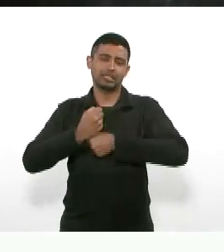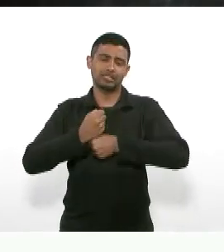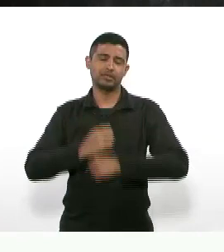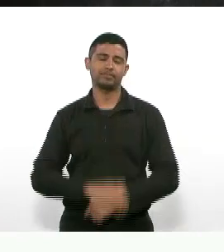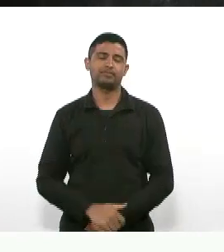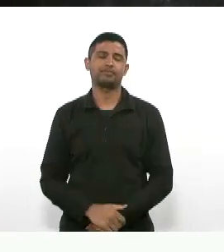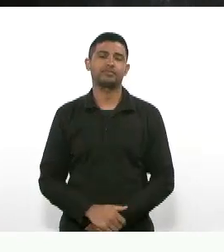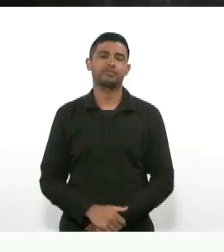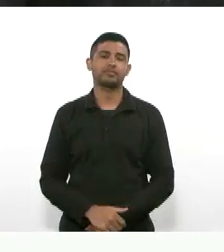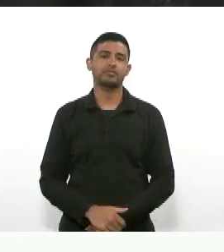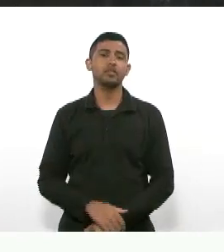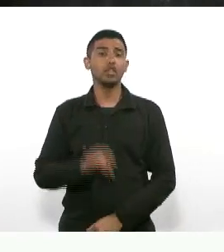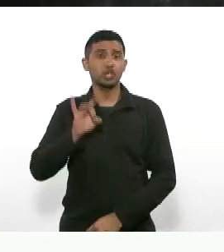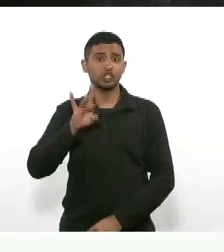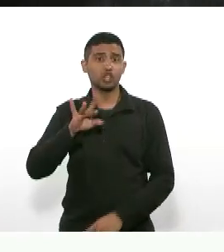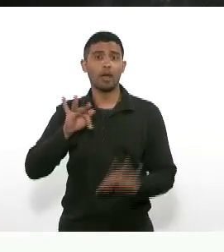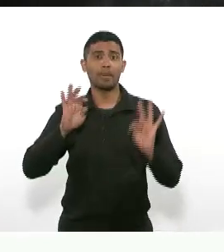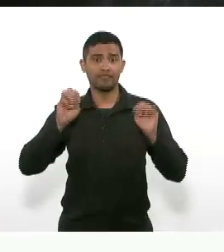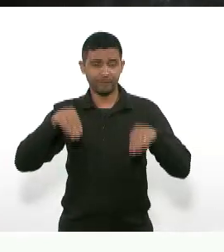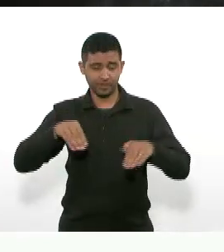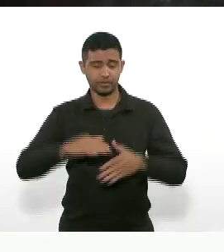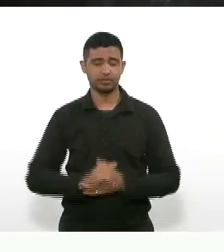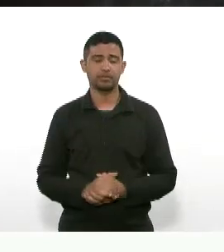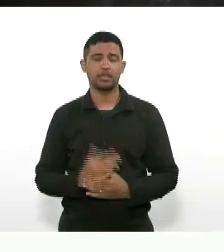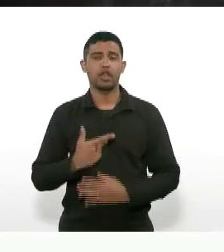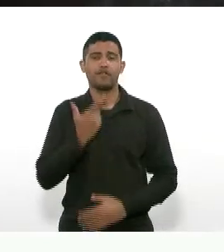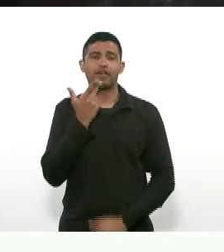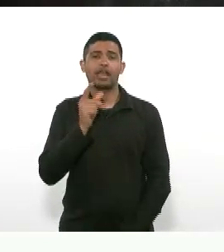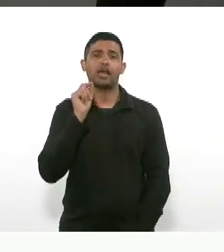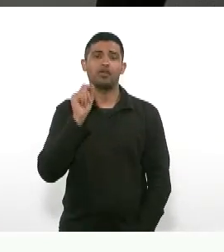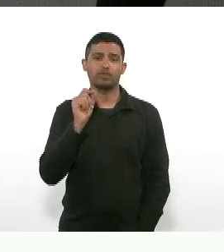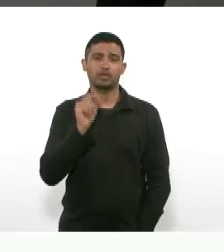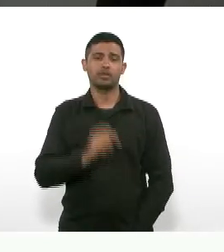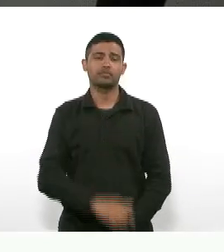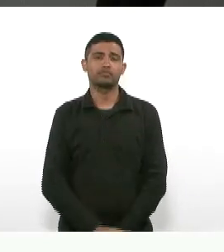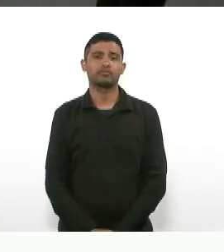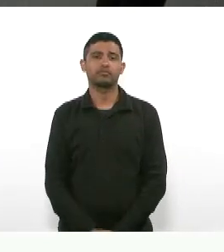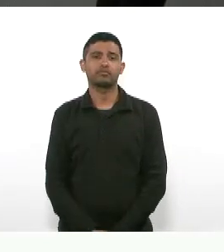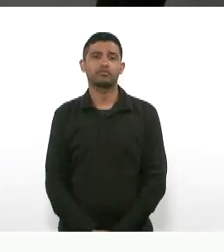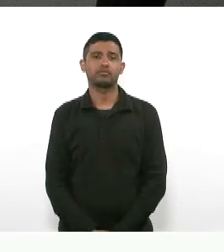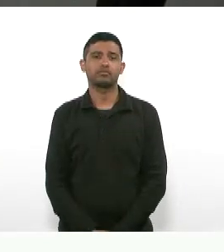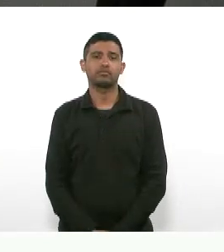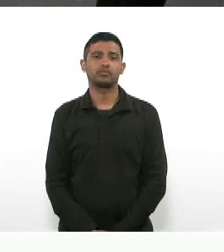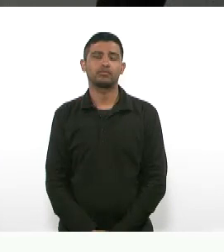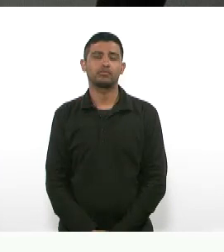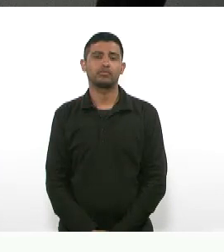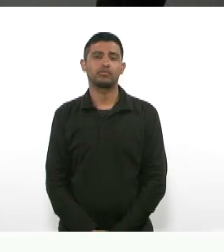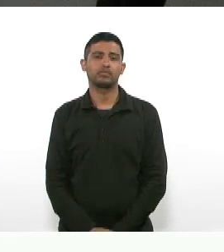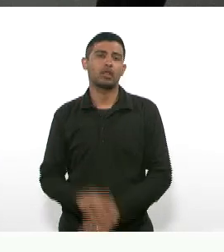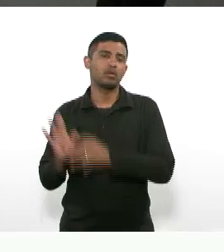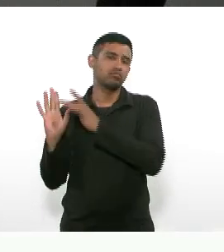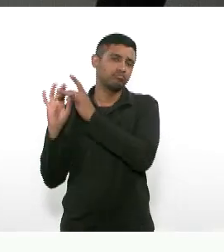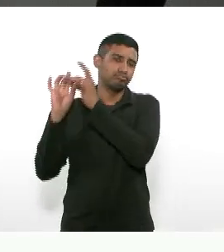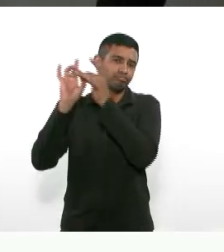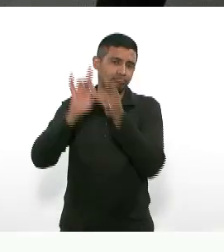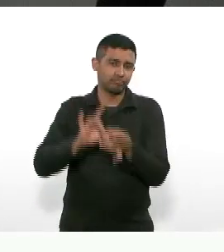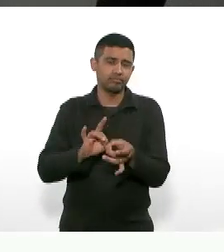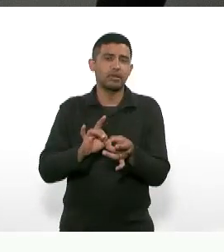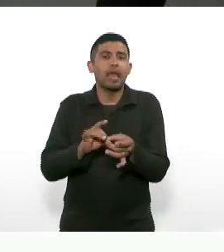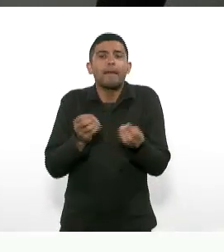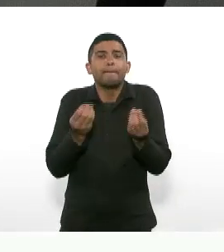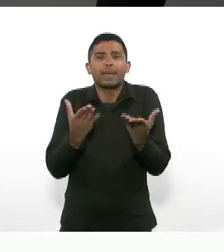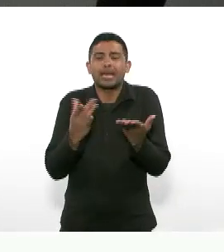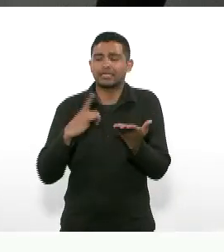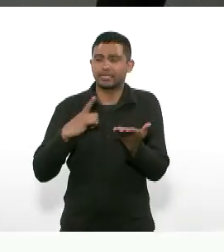Então, só para terminar, né, dizer que, nesse sentido, para que se tenha o repasse